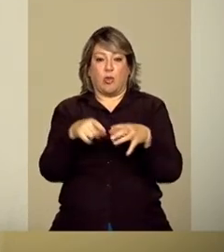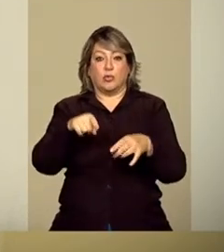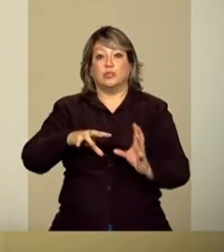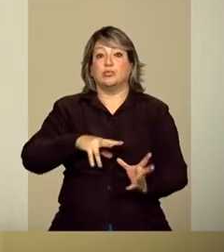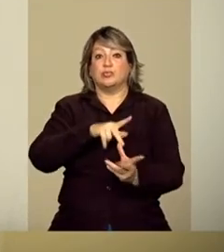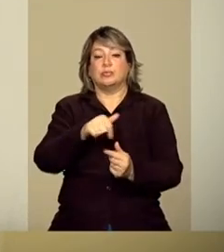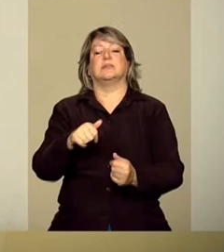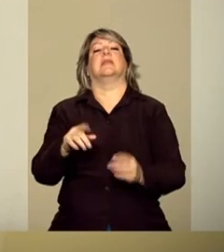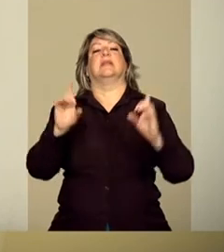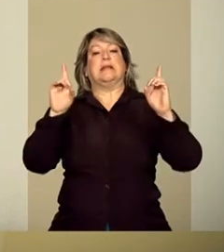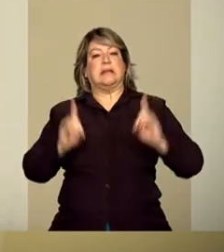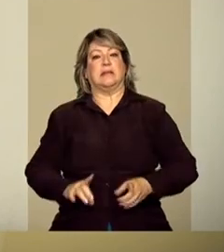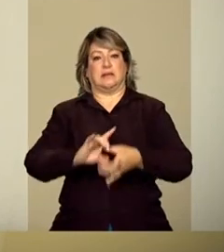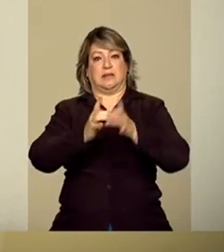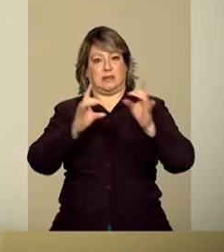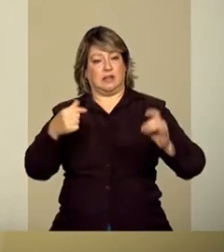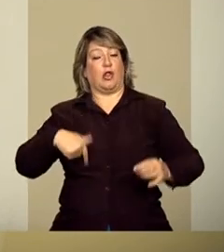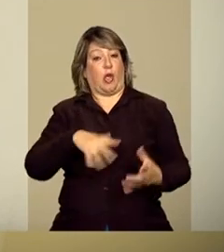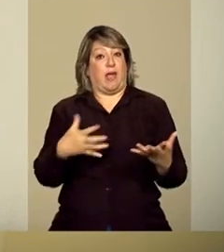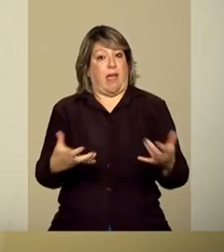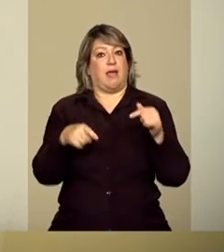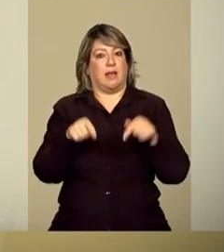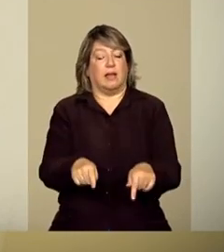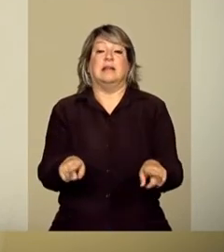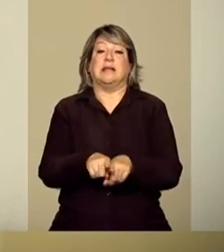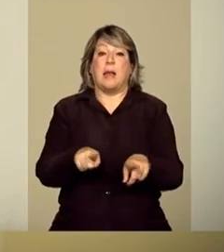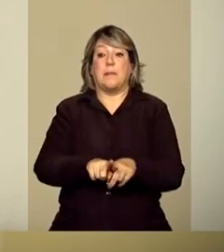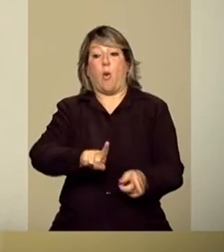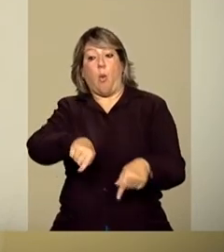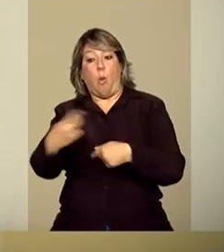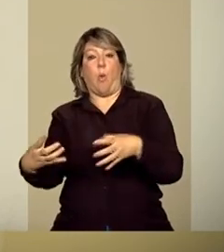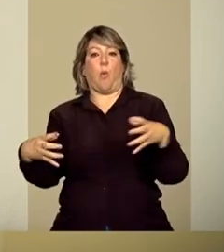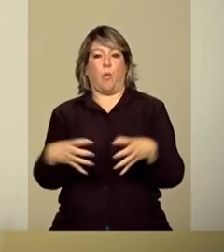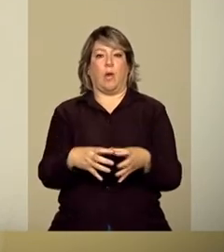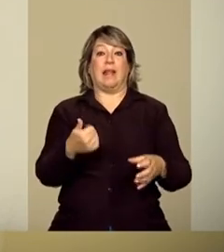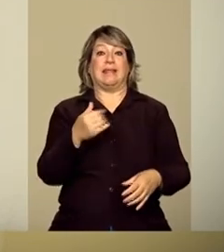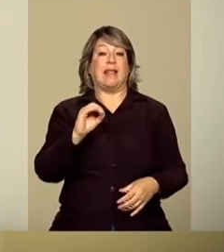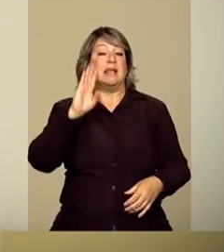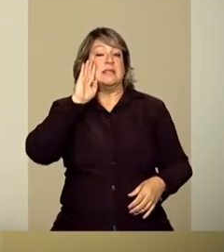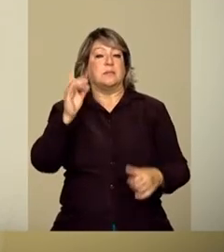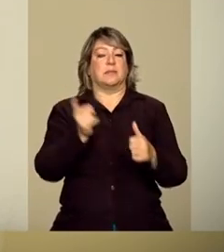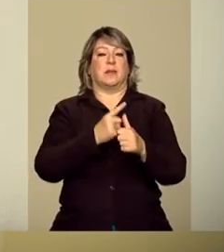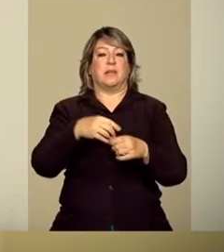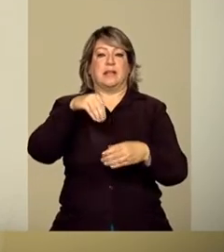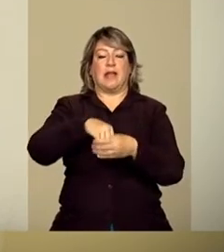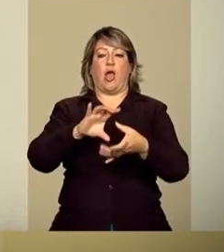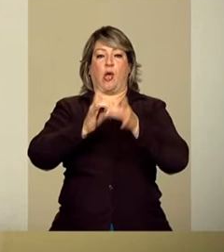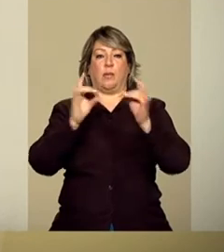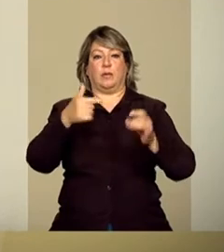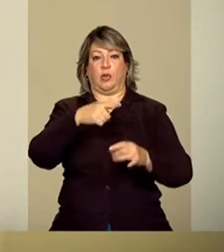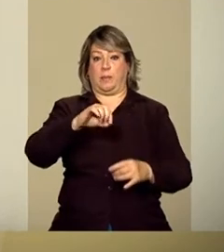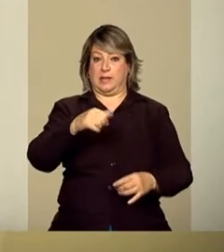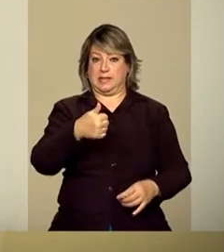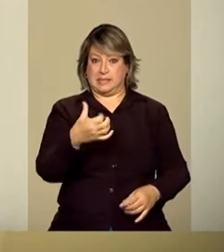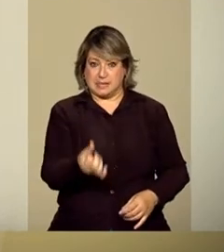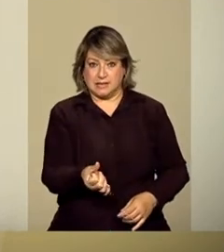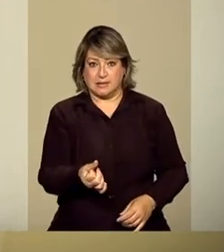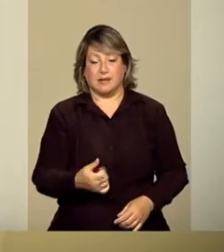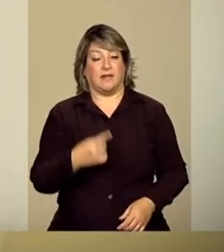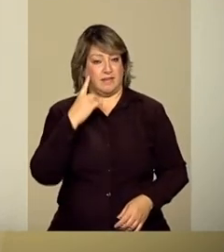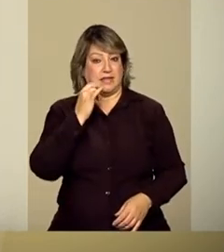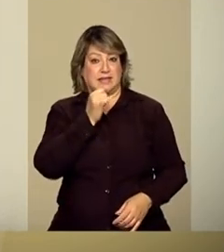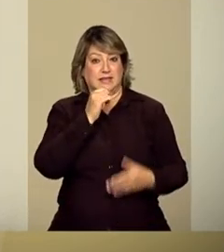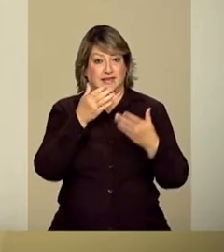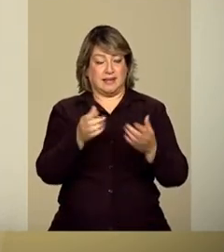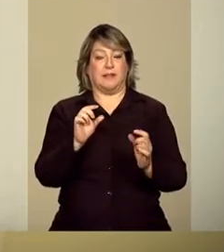no quadro de medalhas da Paralimpíada e entre os 10 primeiros na Olimpíada de 2016. Veja você,